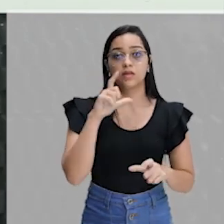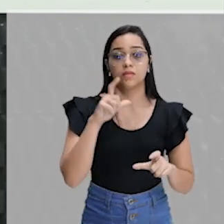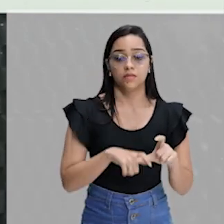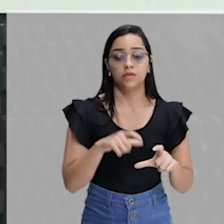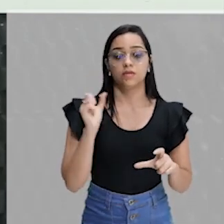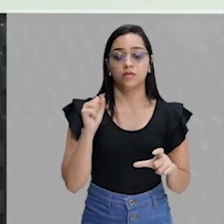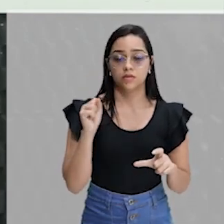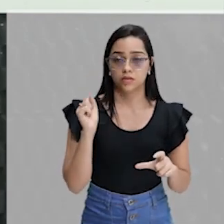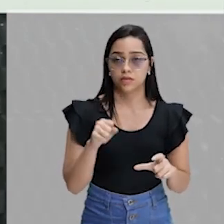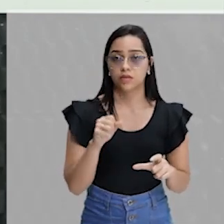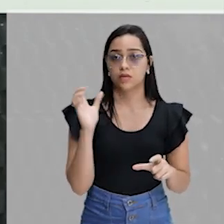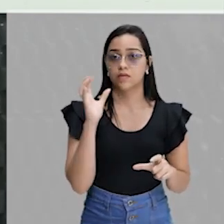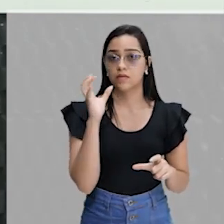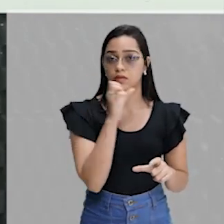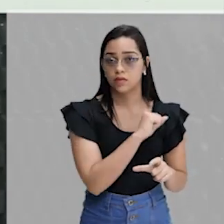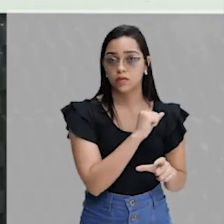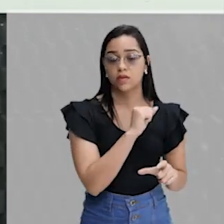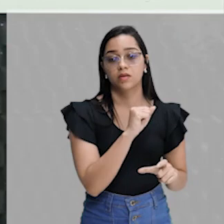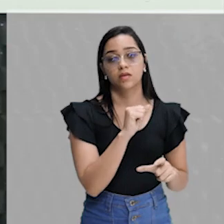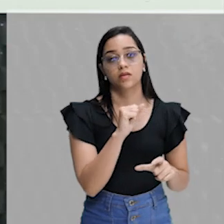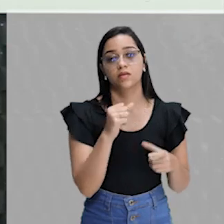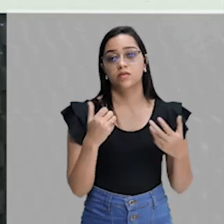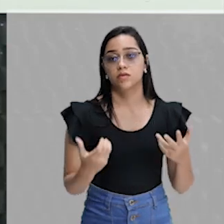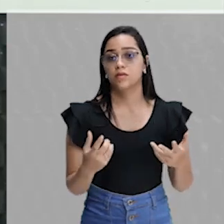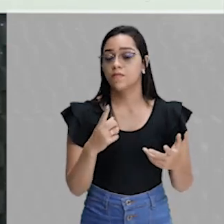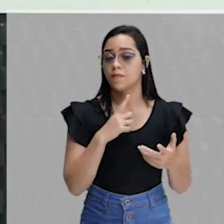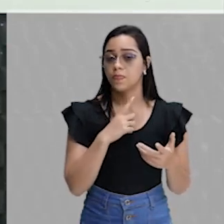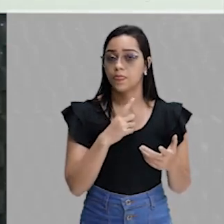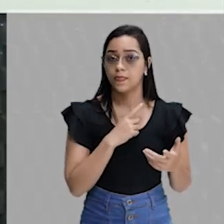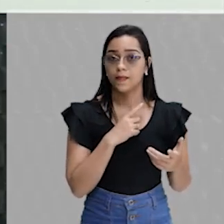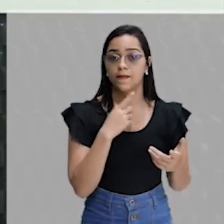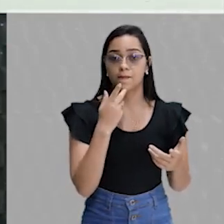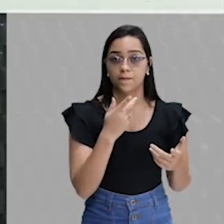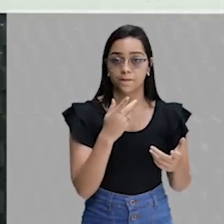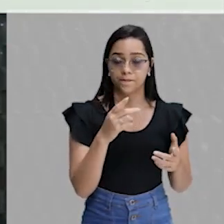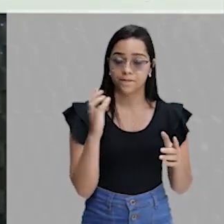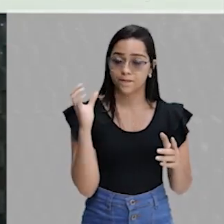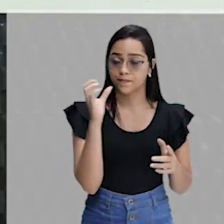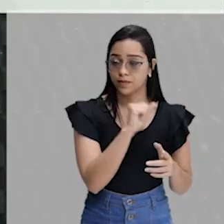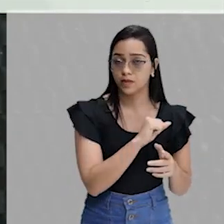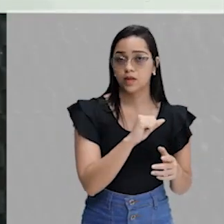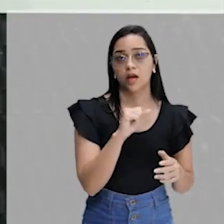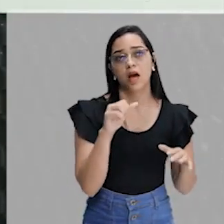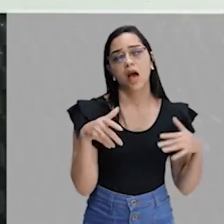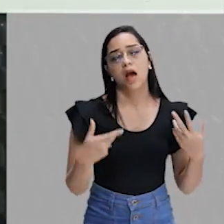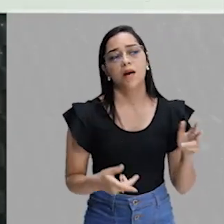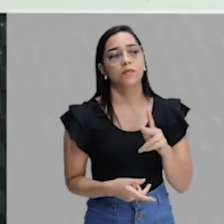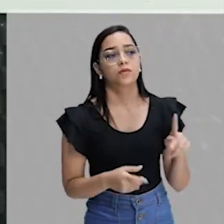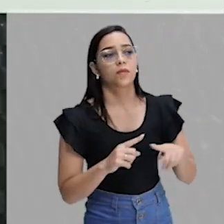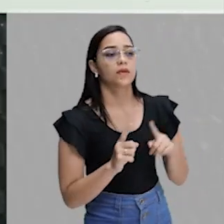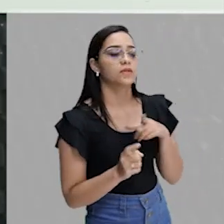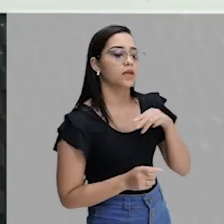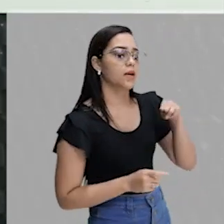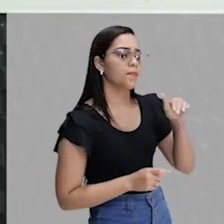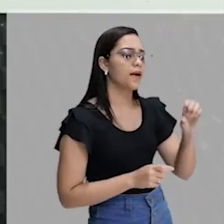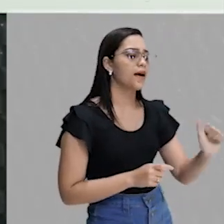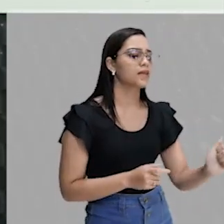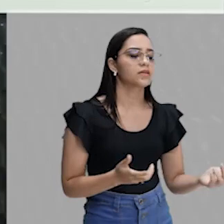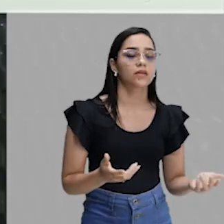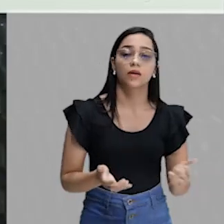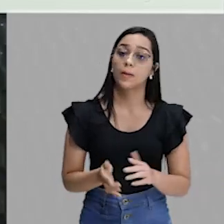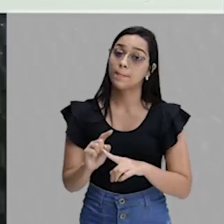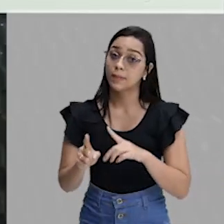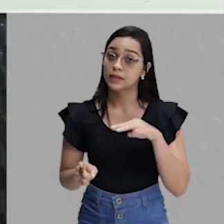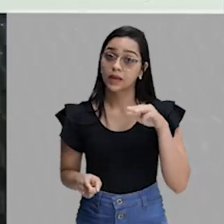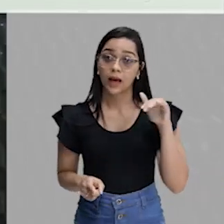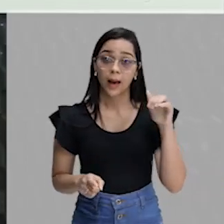da velocidade, depende unicamente desta velocidade, tá ok? Aí pode dizer, professor, mas tem a massa, certo? Mas